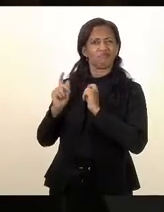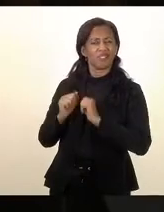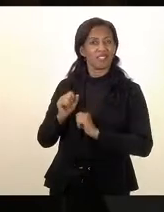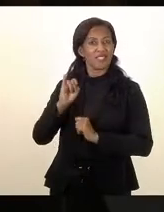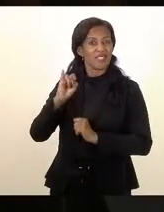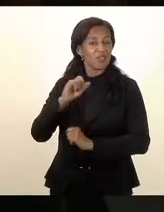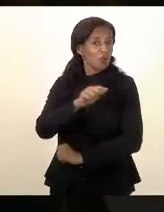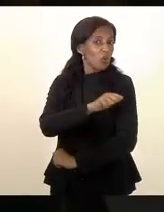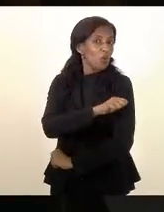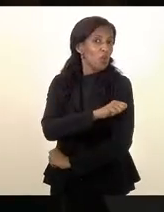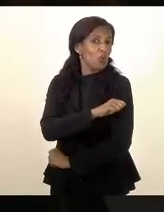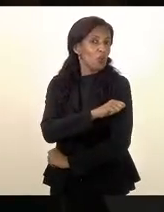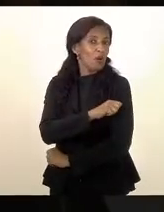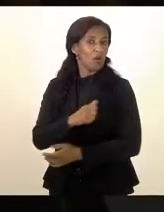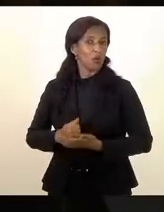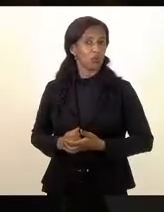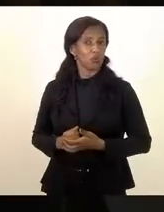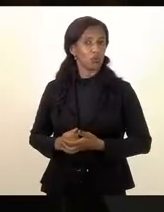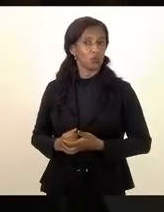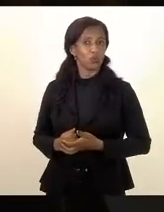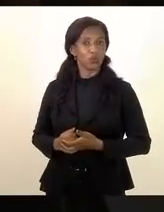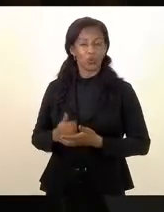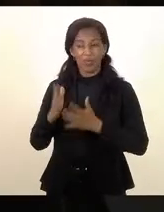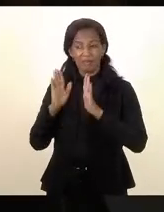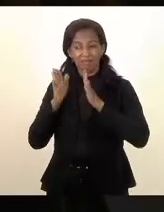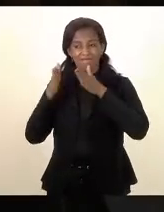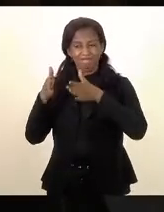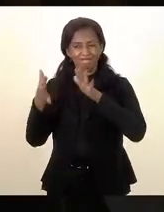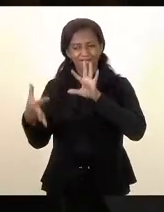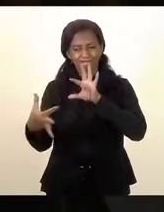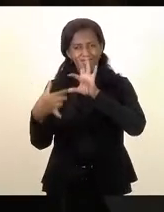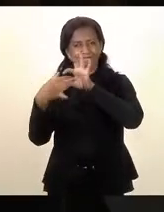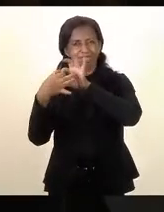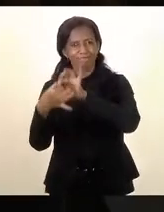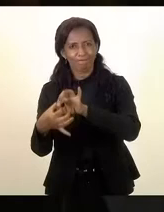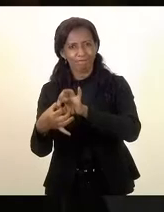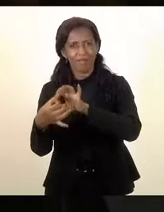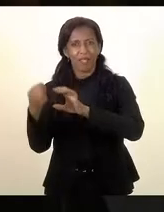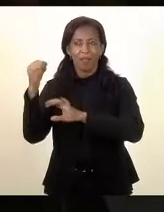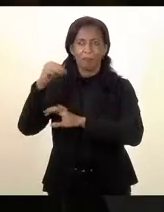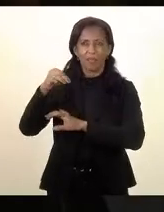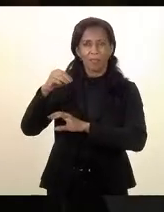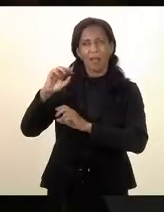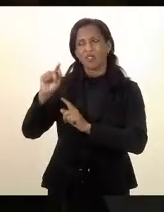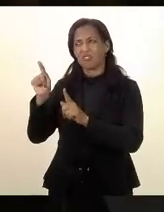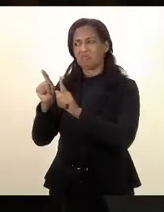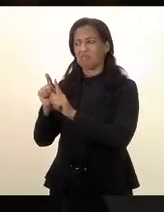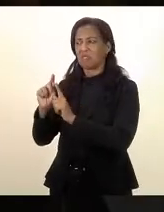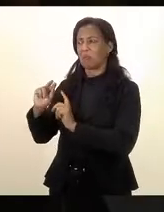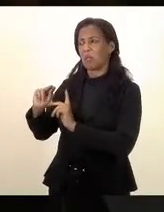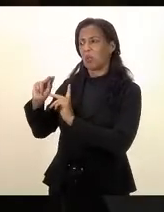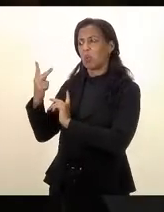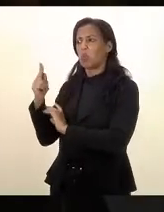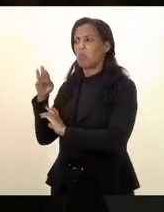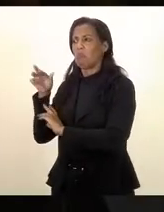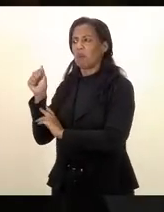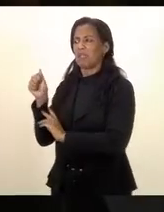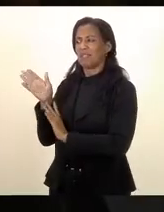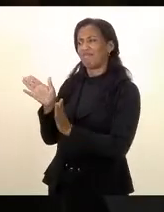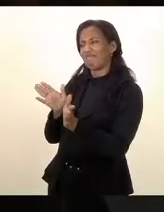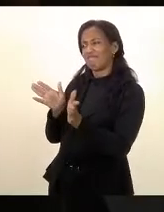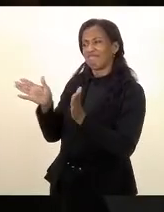for um aluno com aptidão com as ciências exatas nem com as ciências humanas para onde ele vai?